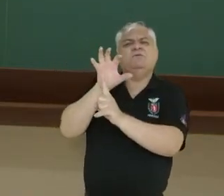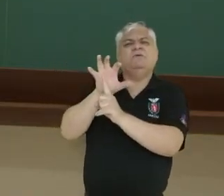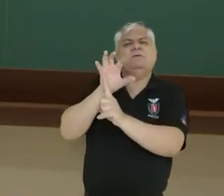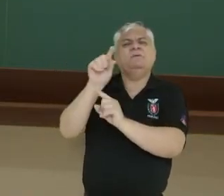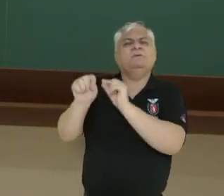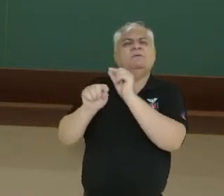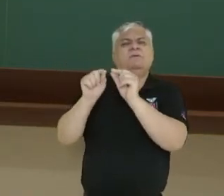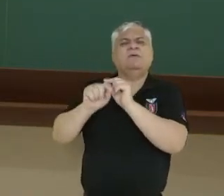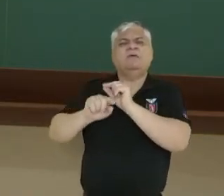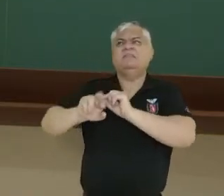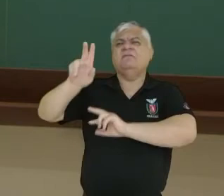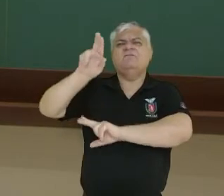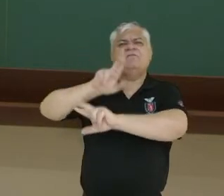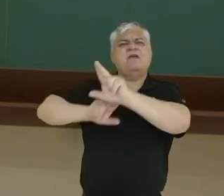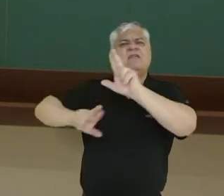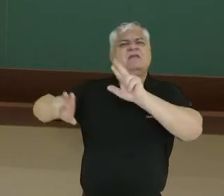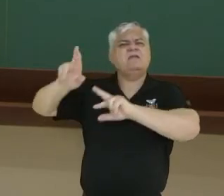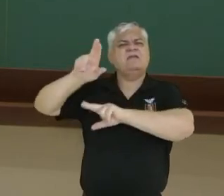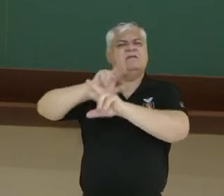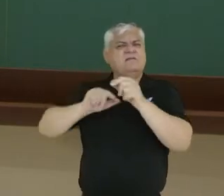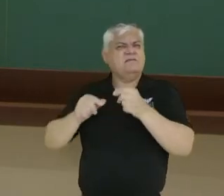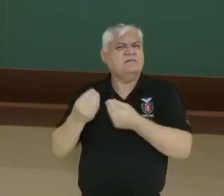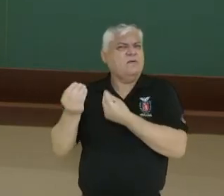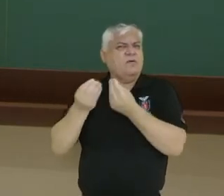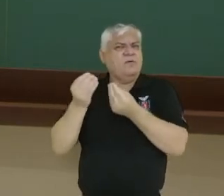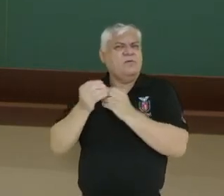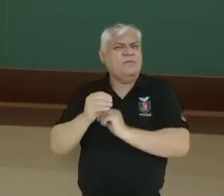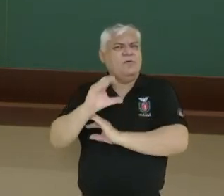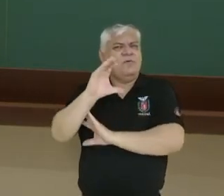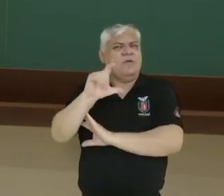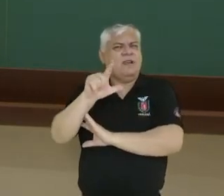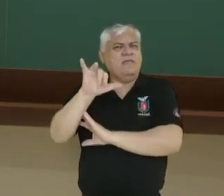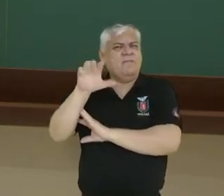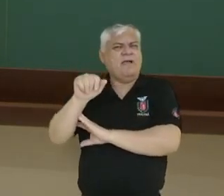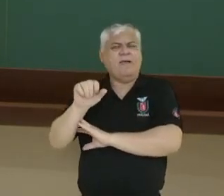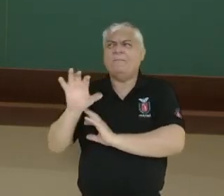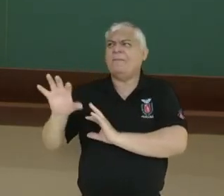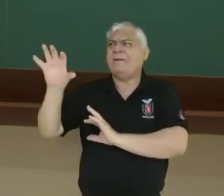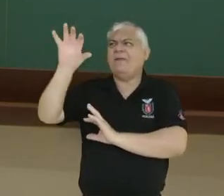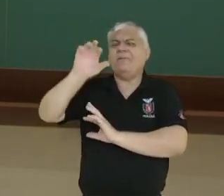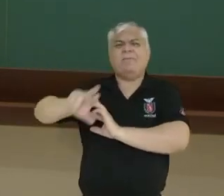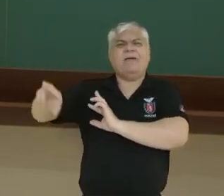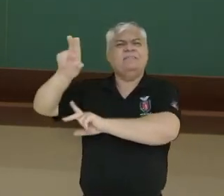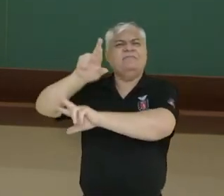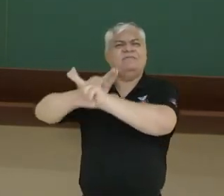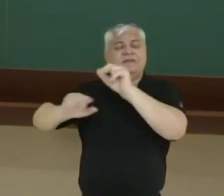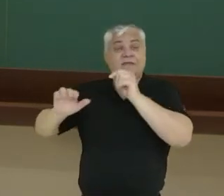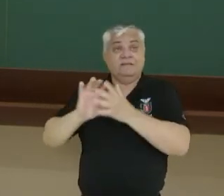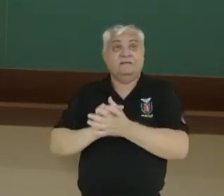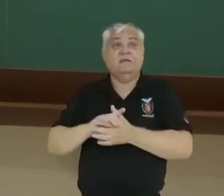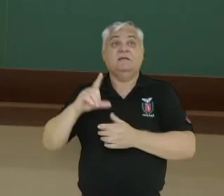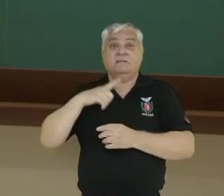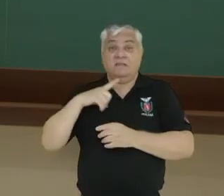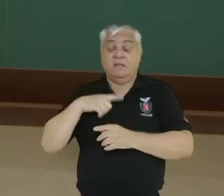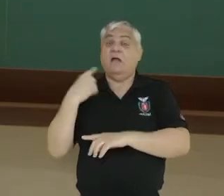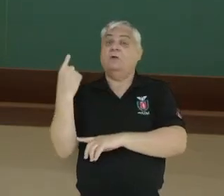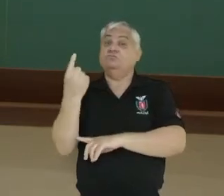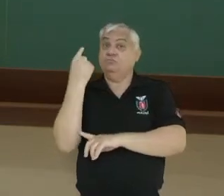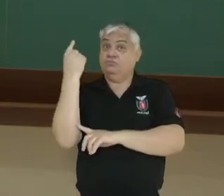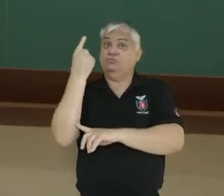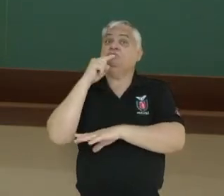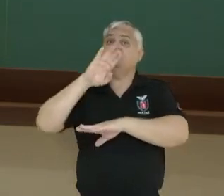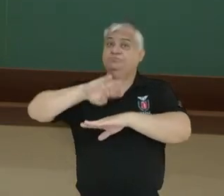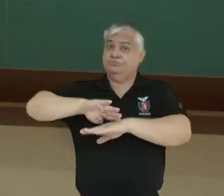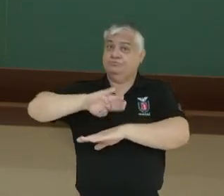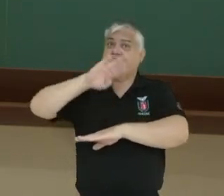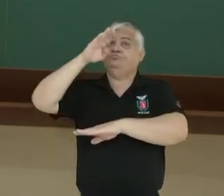nessas diferenças das características climáticas do sudeste, né? O que nós vamos ter? A altitude é um